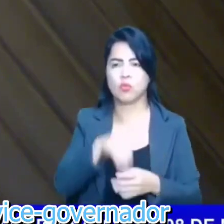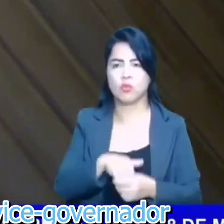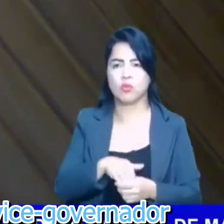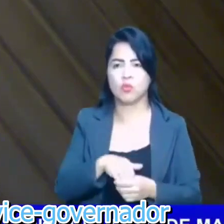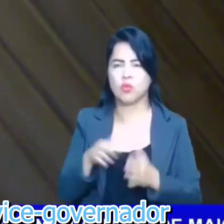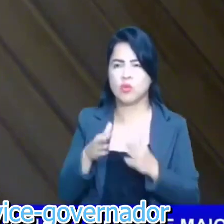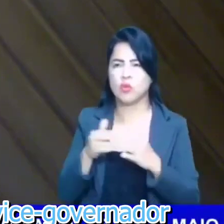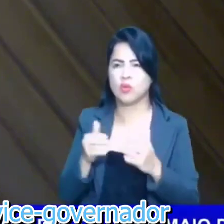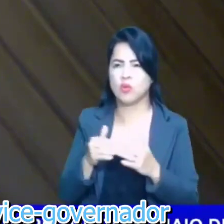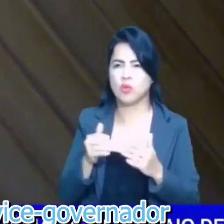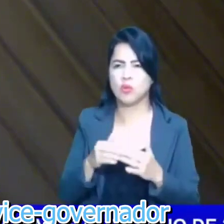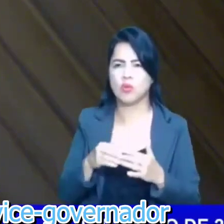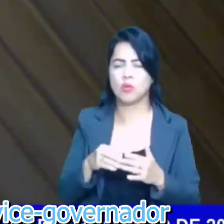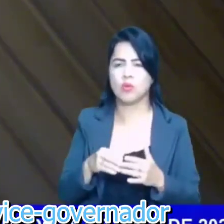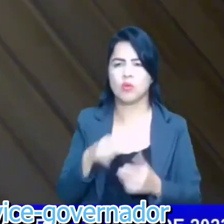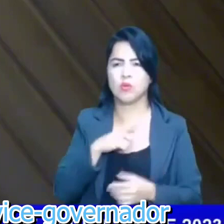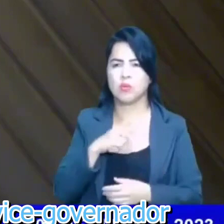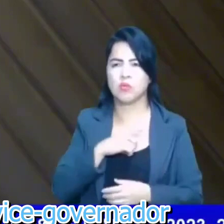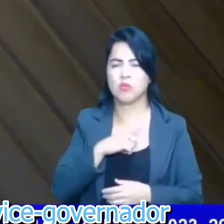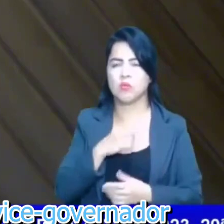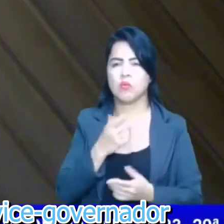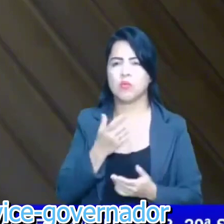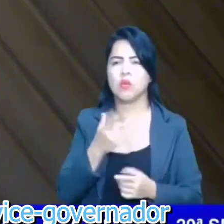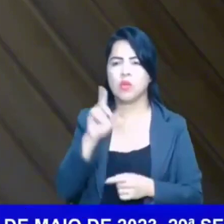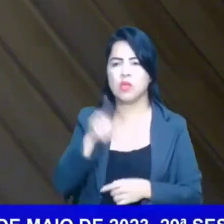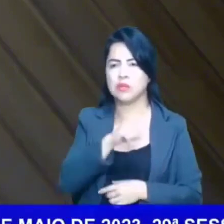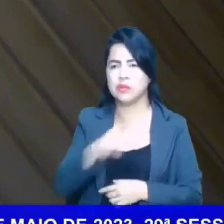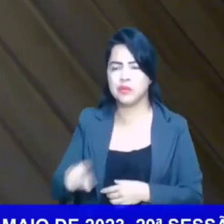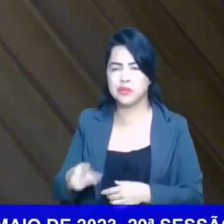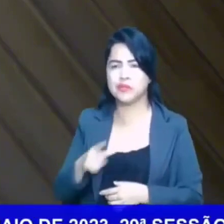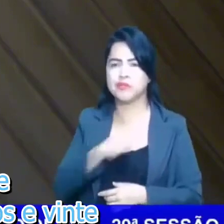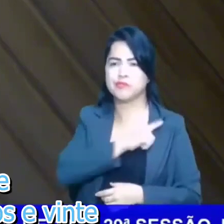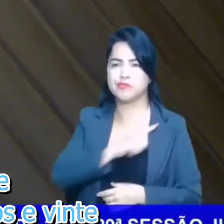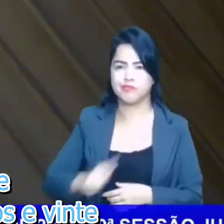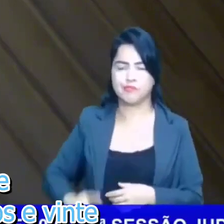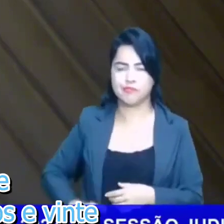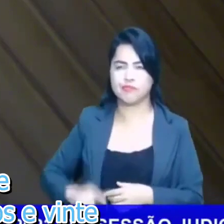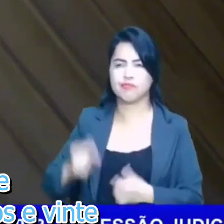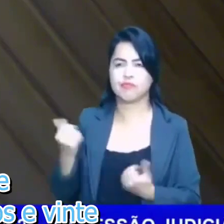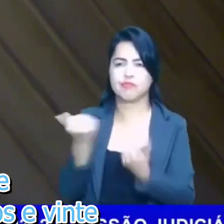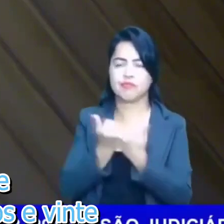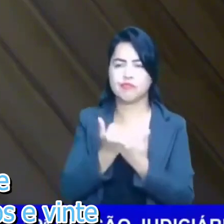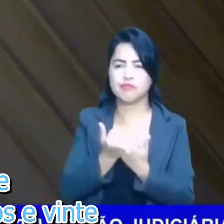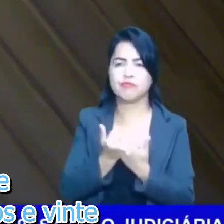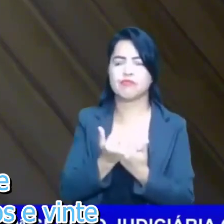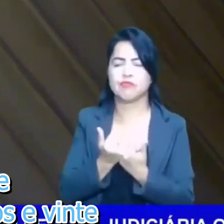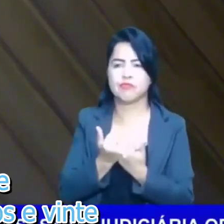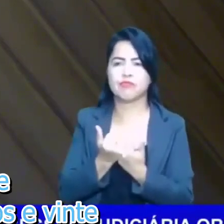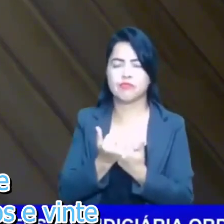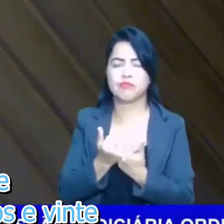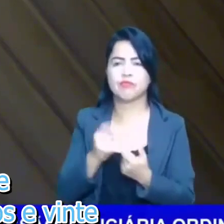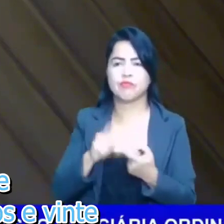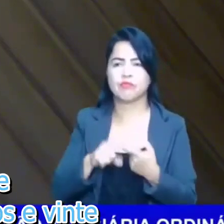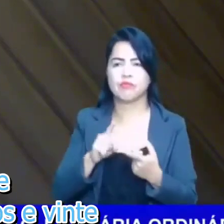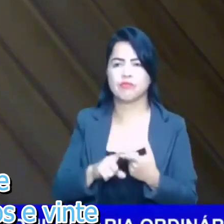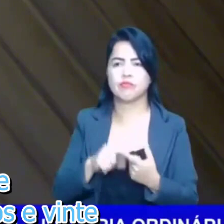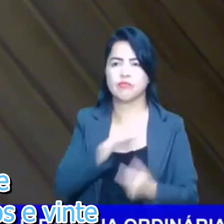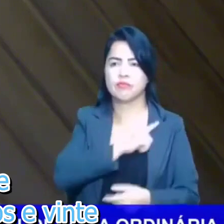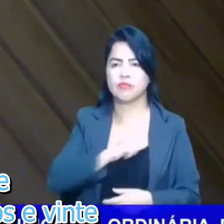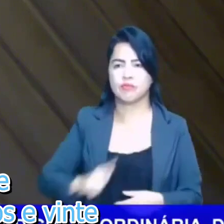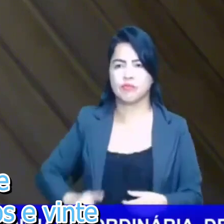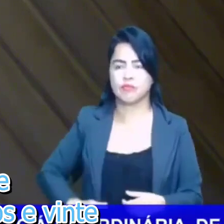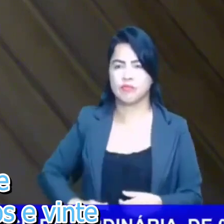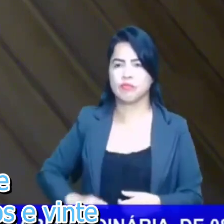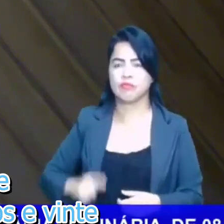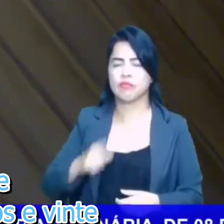dos mandatos do governador, do vice-governador, torná-los inelegíveis, governador